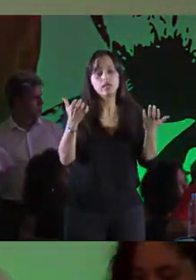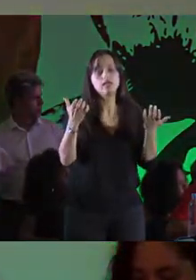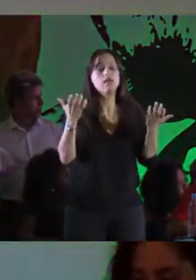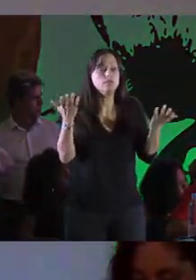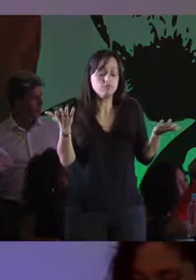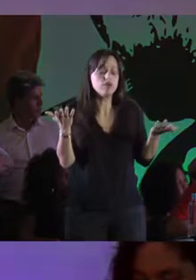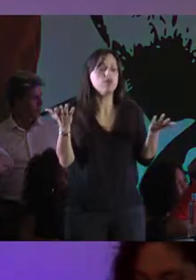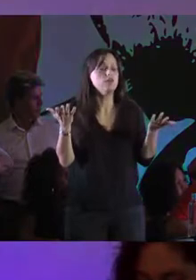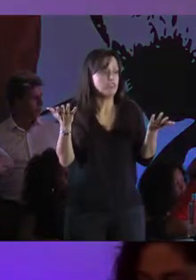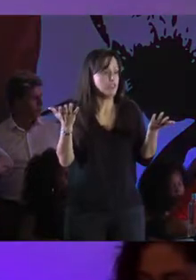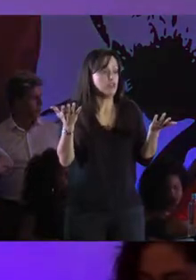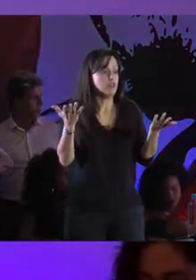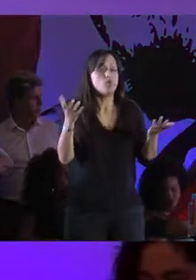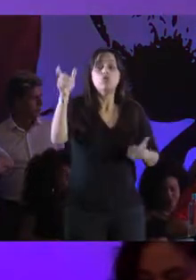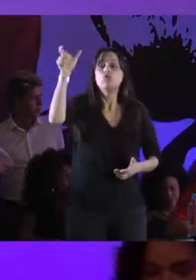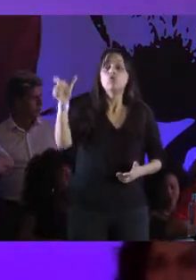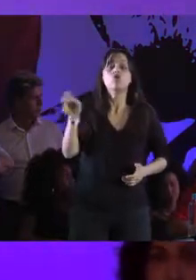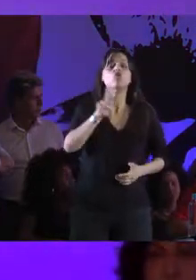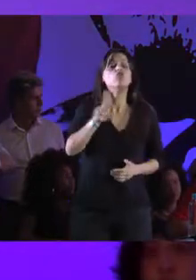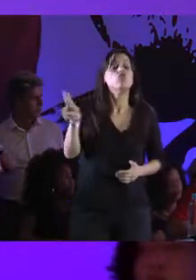como Florestan Fernandes,